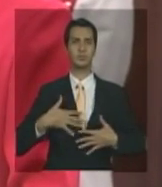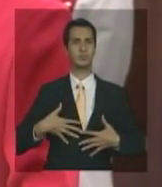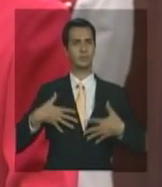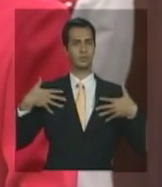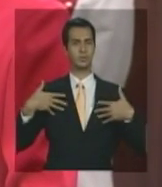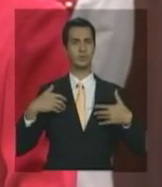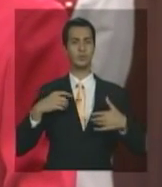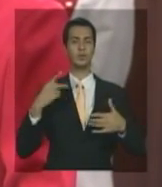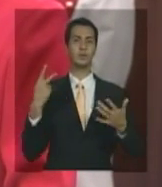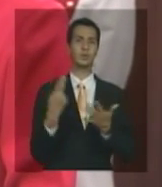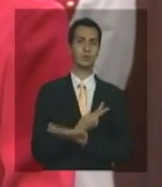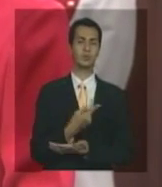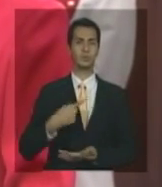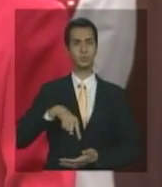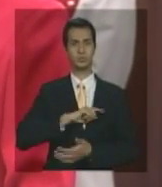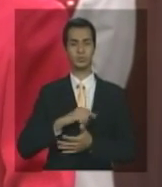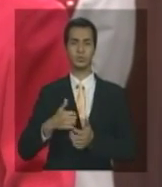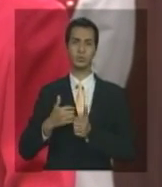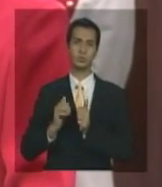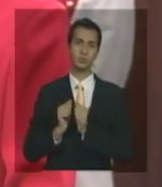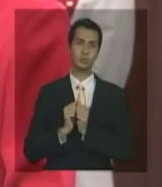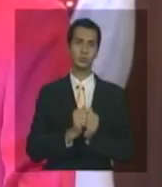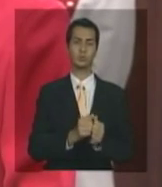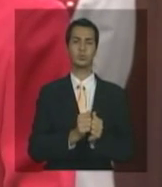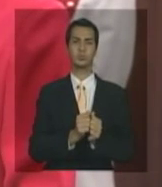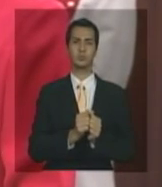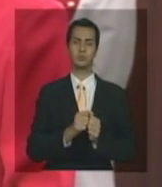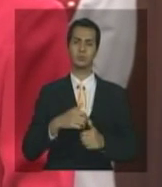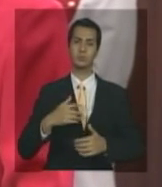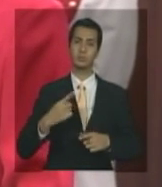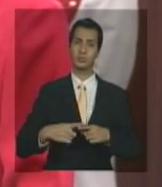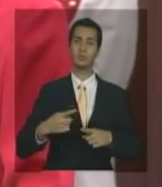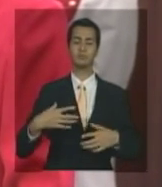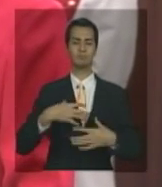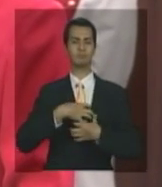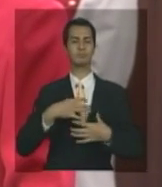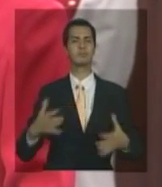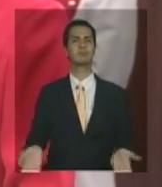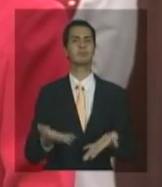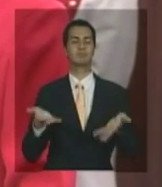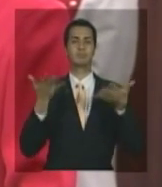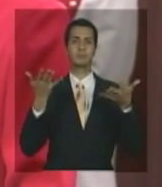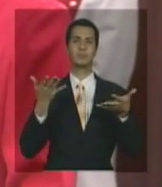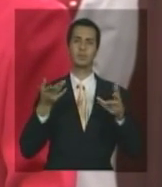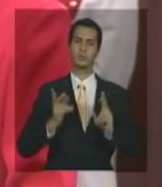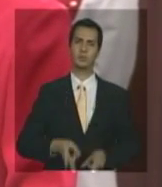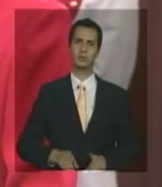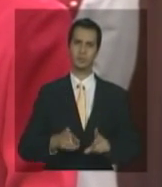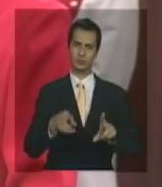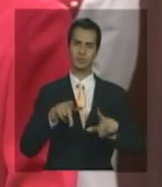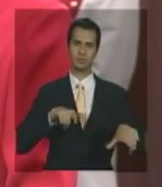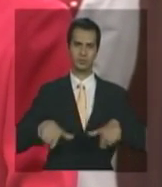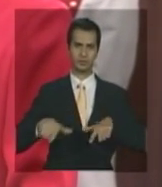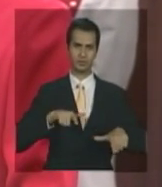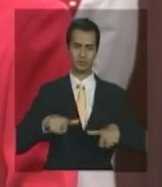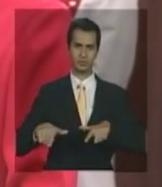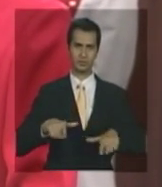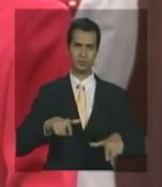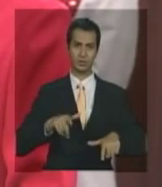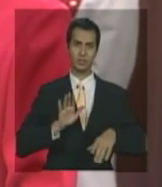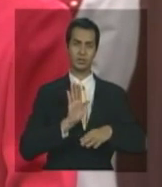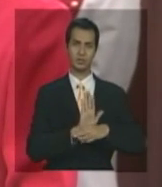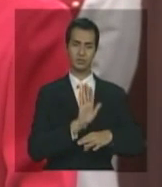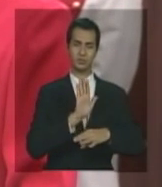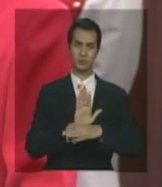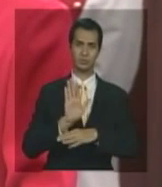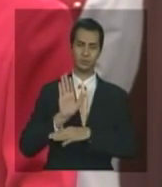caminho que trilhamos juntos, o que somente nos estimula a dar continuidade a nosso trabalho em prol